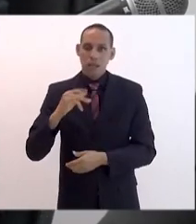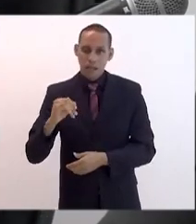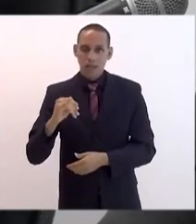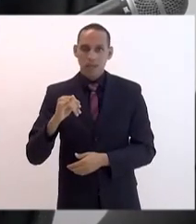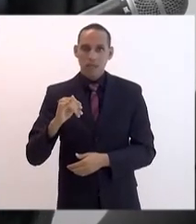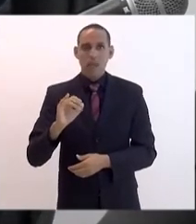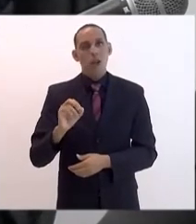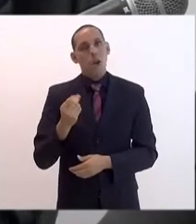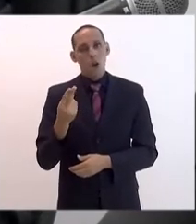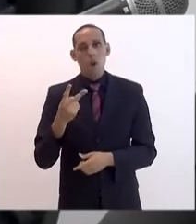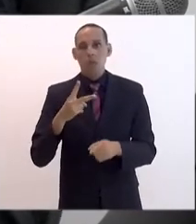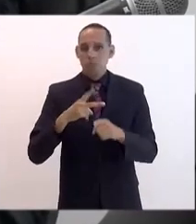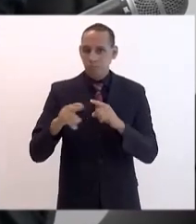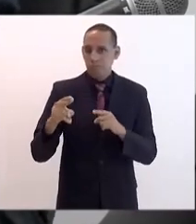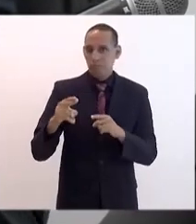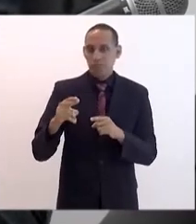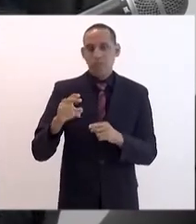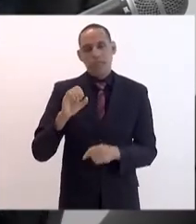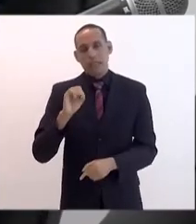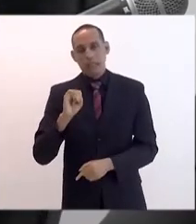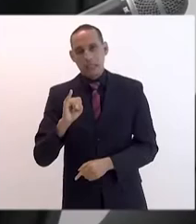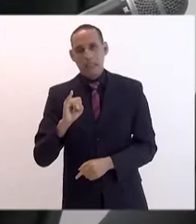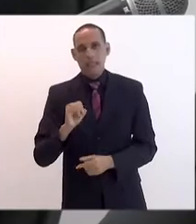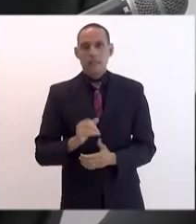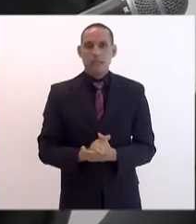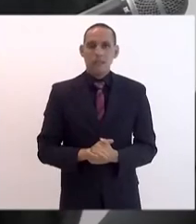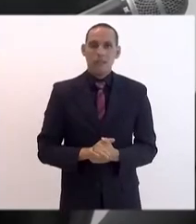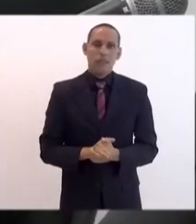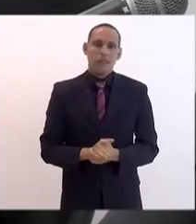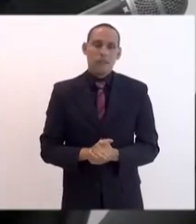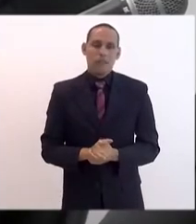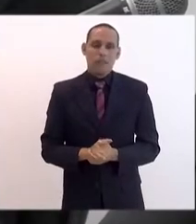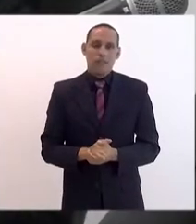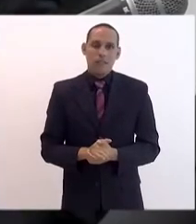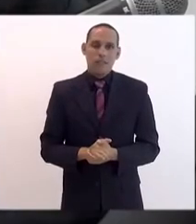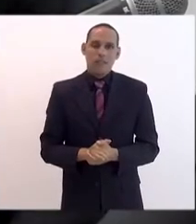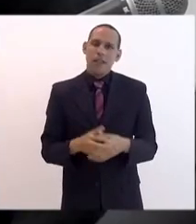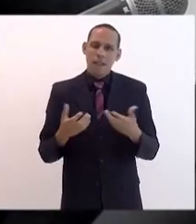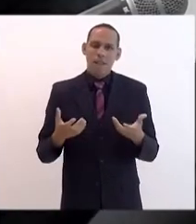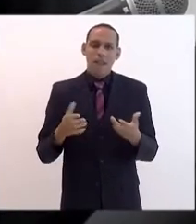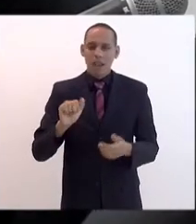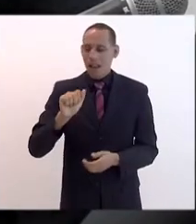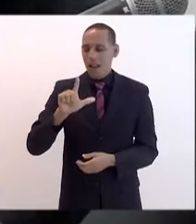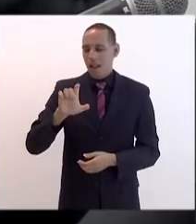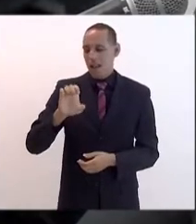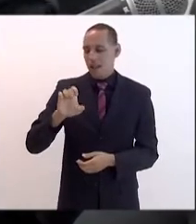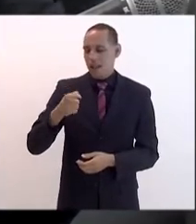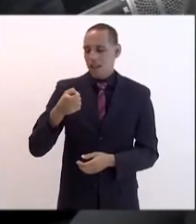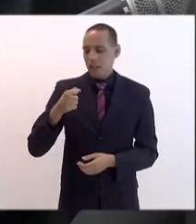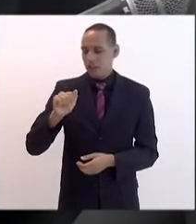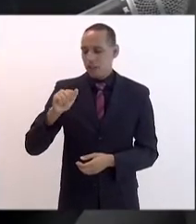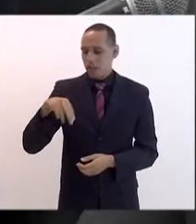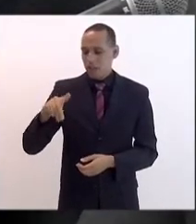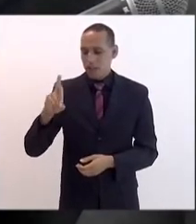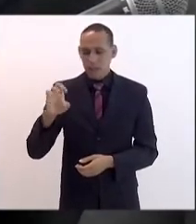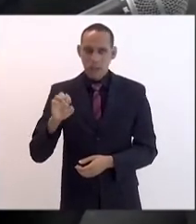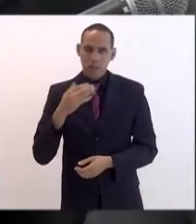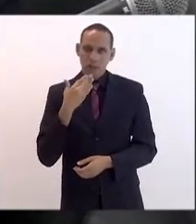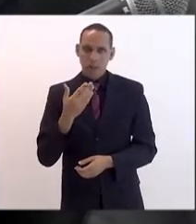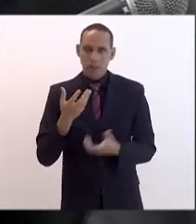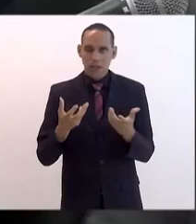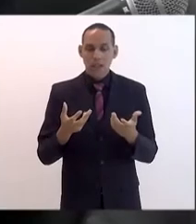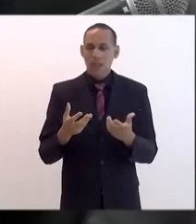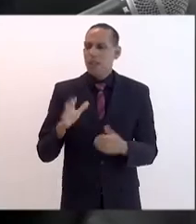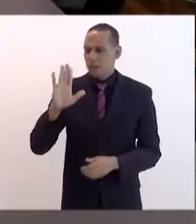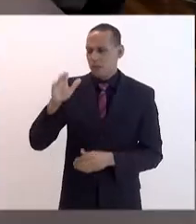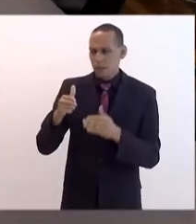Ou o vencido, caso queira assim pedir o deputado Alexandre, que eu acho que não tem sentido. Mas... Presidente, só uma questão